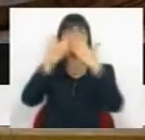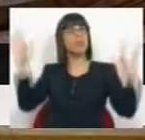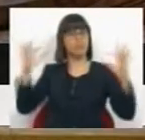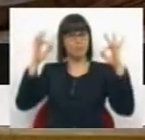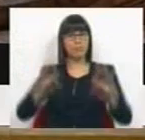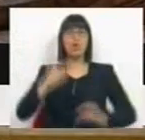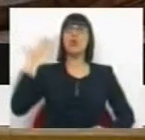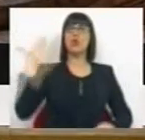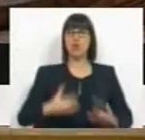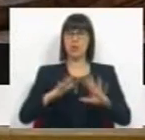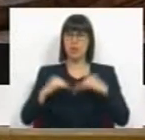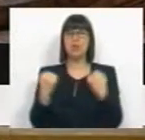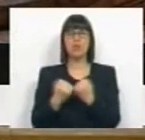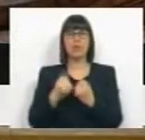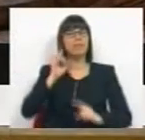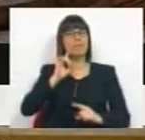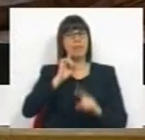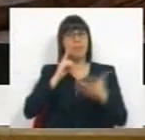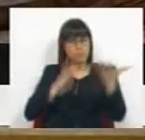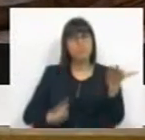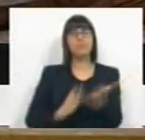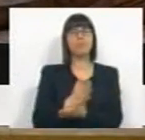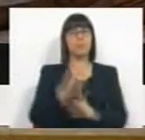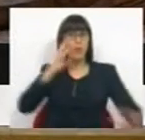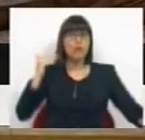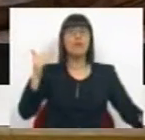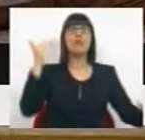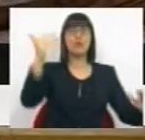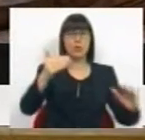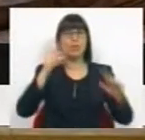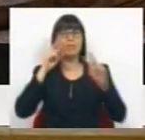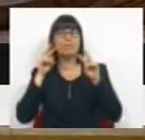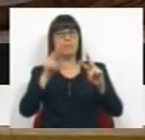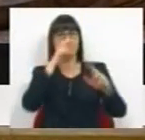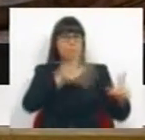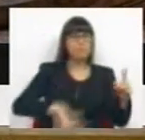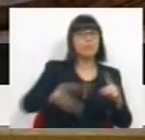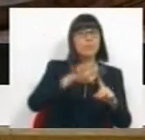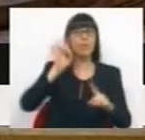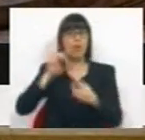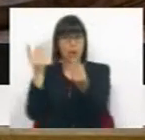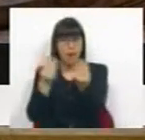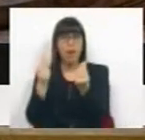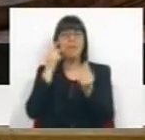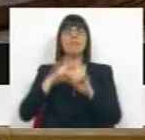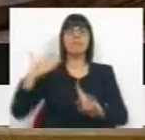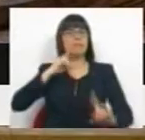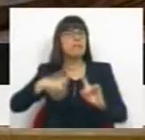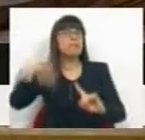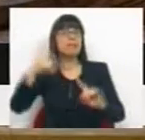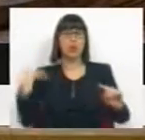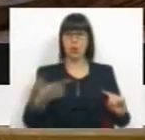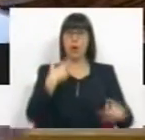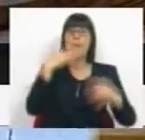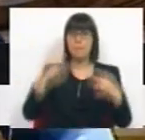democracia e com justiça social que importa prosseguir. Um futuro que olhe para o ambiente e a qualidade de vida como direitos fundamentais